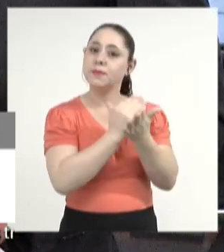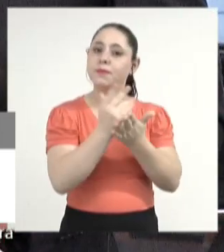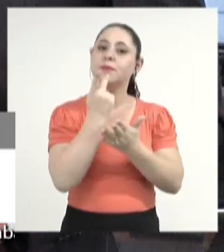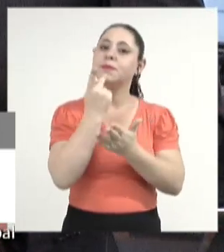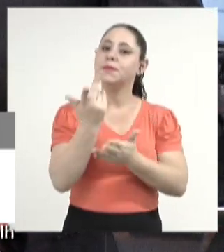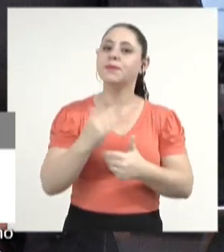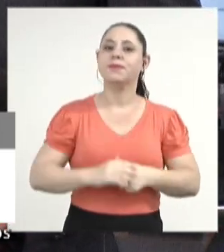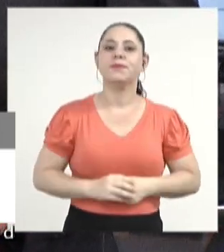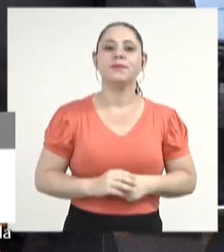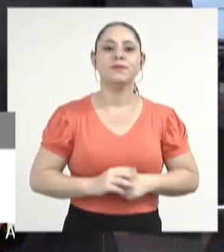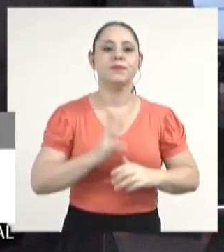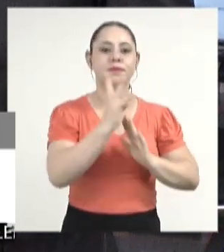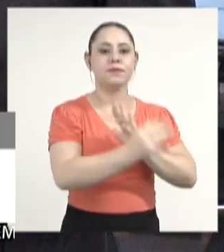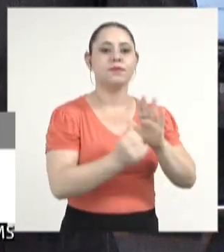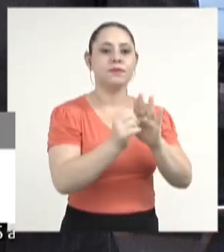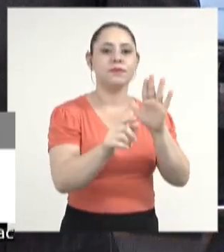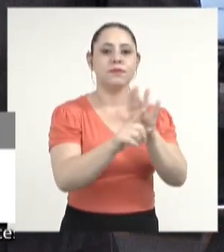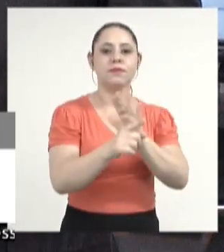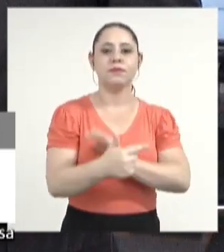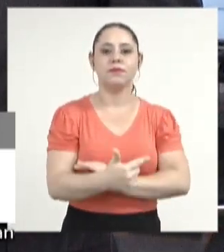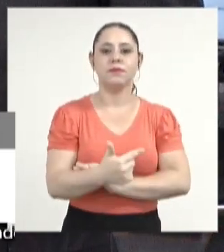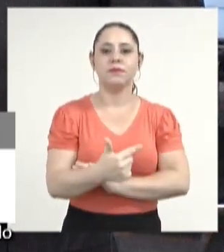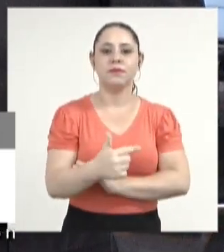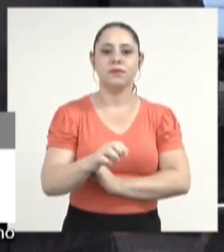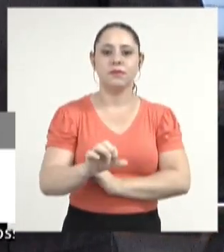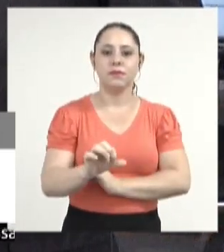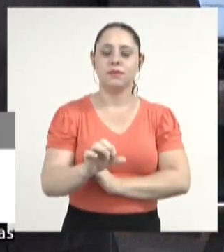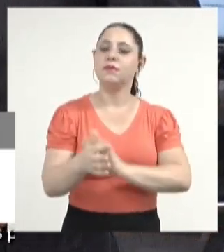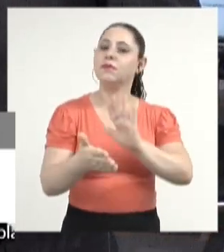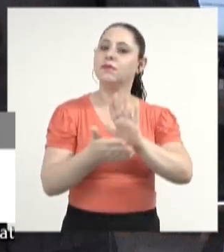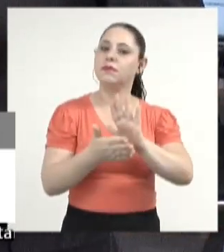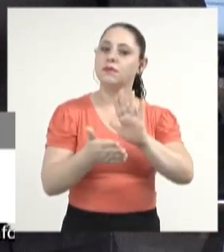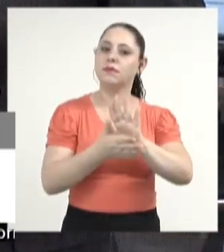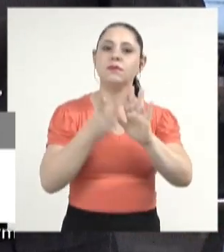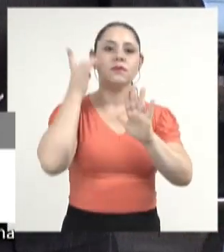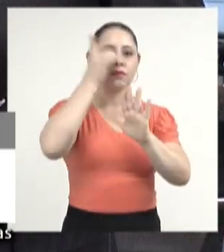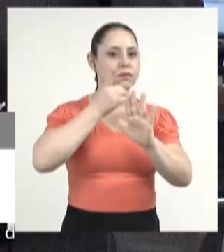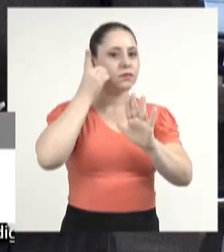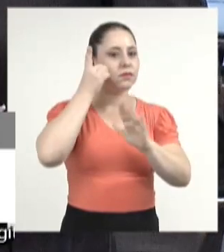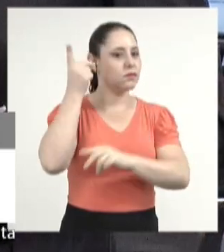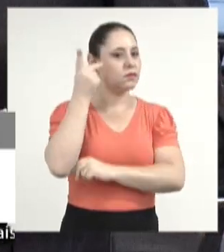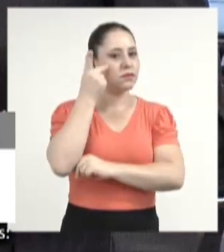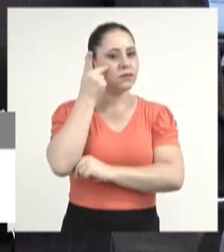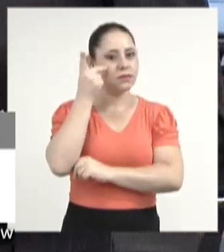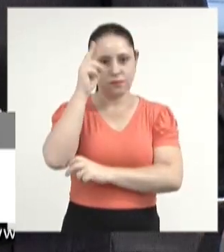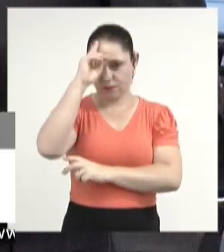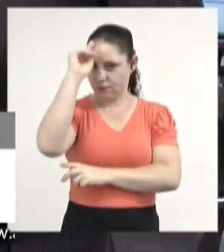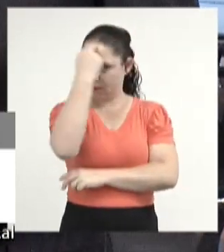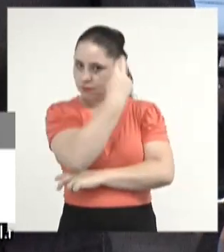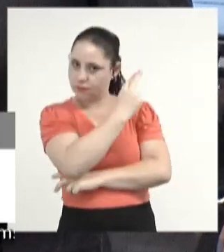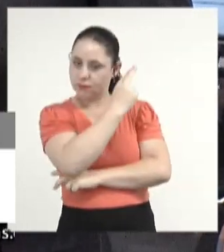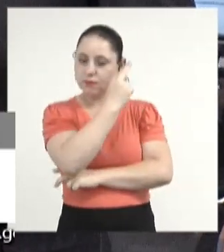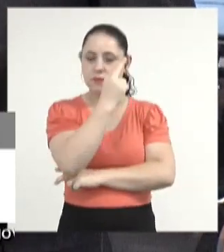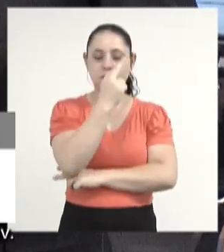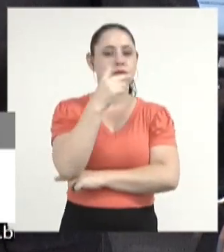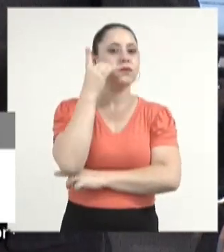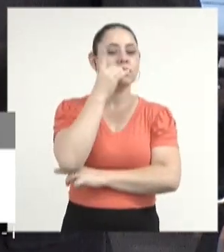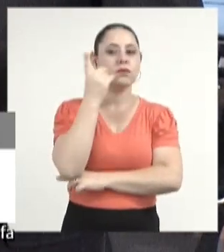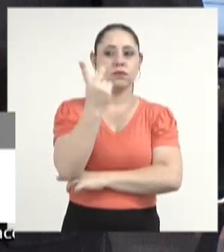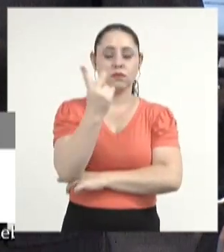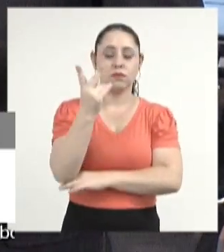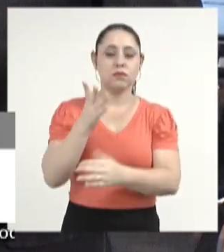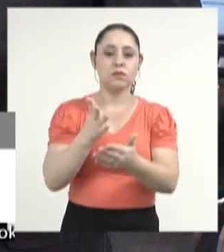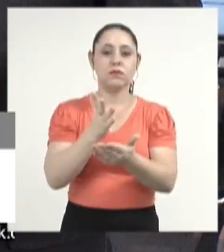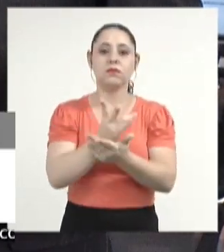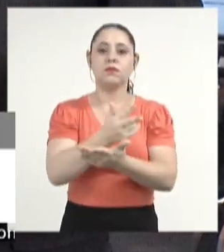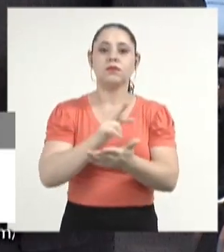inicio falando do projeto de lei de número 29, de autoria dos deputados Pedro Kemp e Rinaldo Modesto. Os deputados